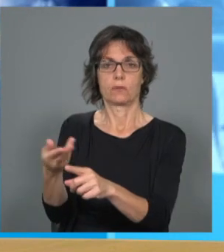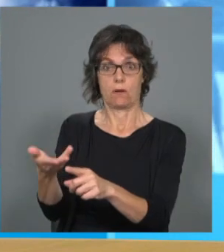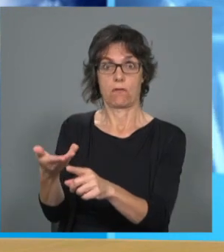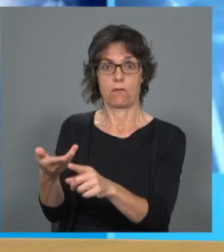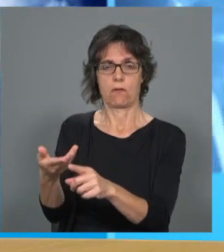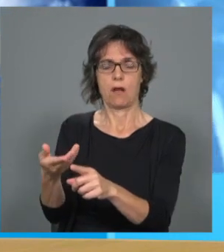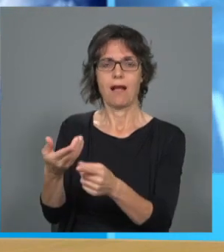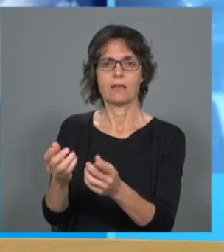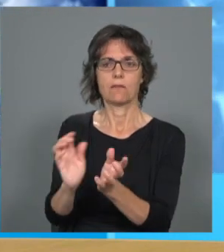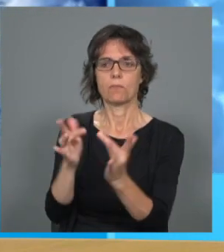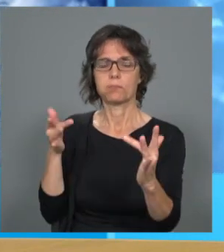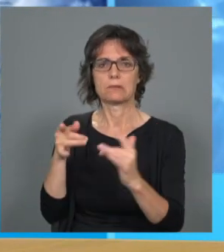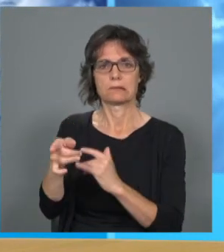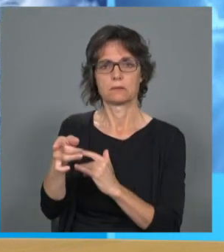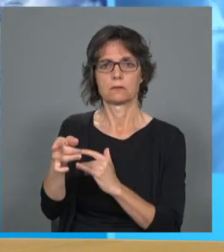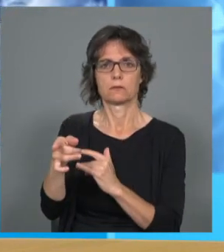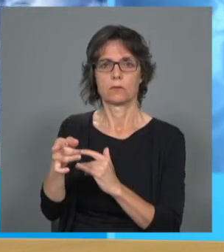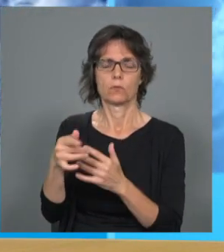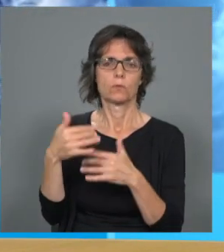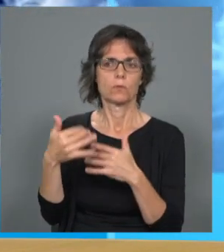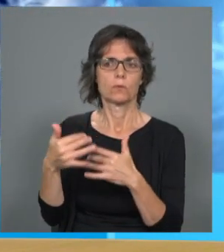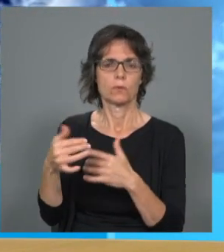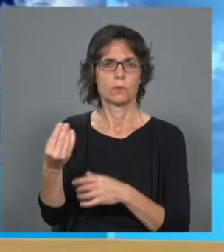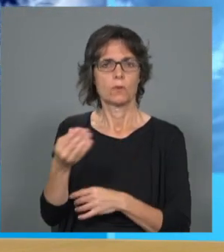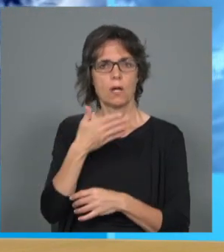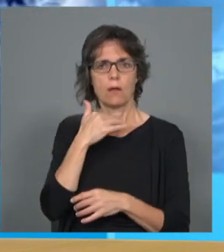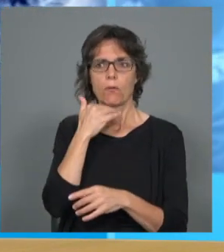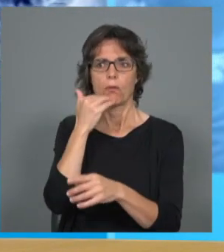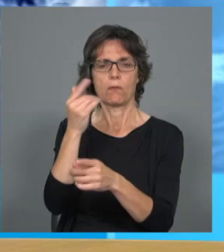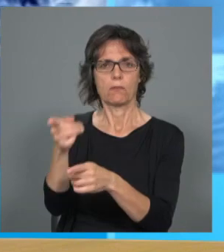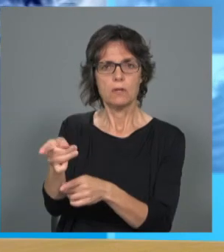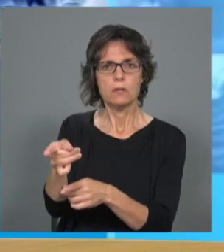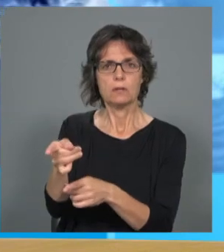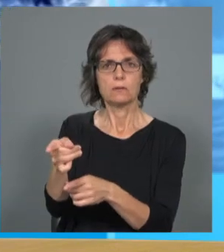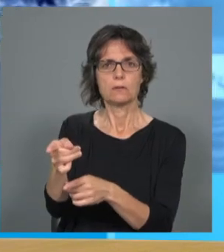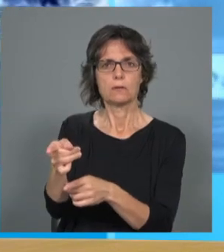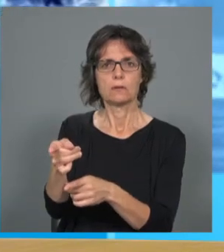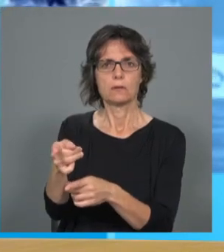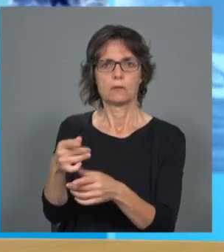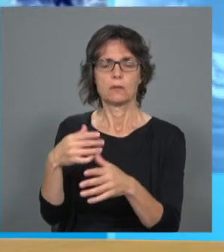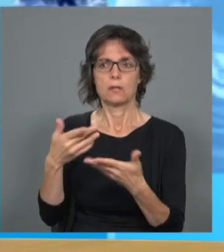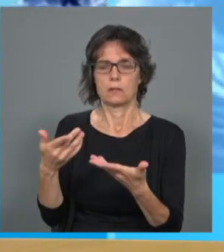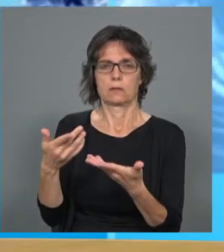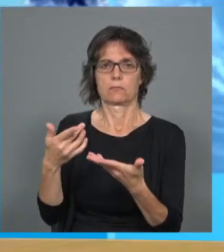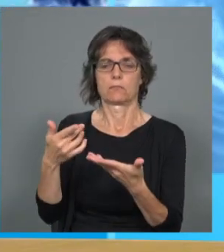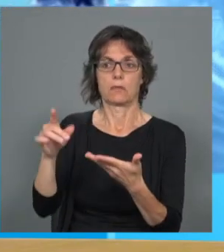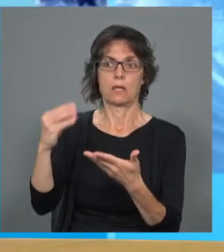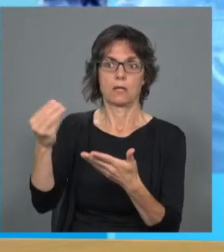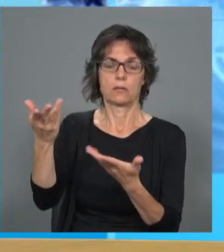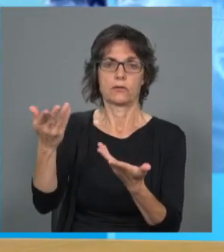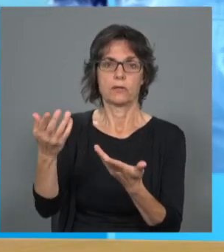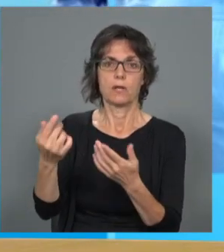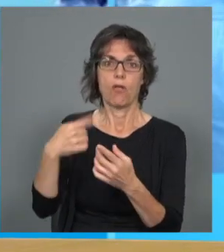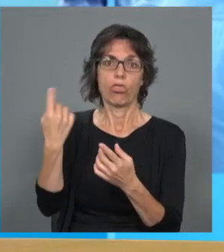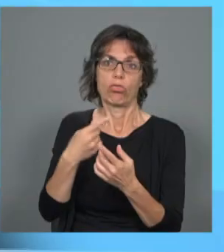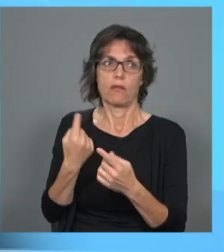meios de comunicação, concretamente nos digitais, é algo que às vezes é preciso nós corrermos para conseguirmos alcançar onde eles já vão e nós ainda vamos a